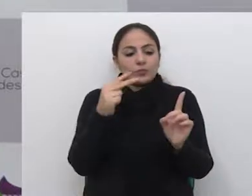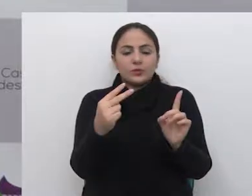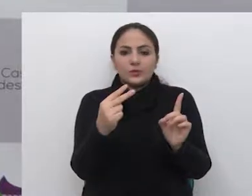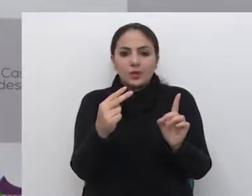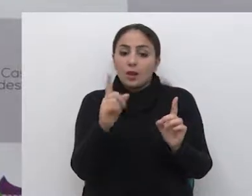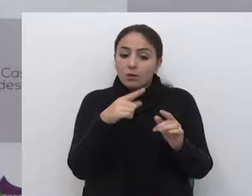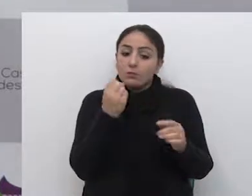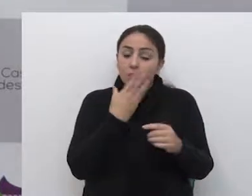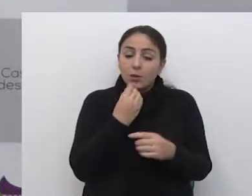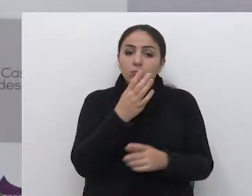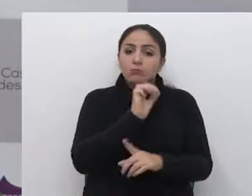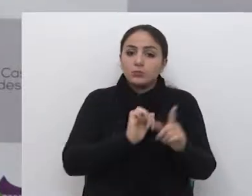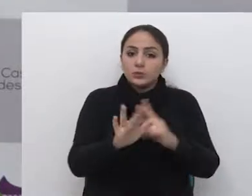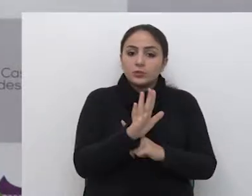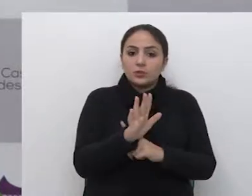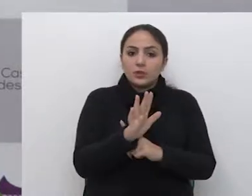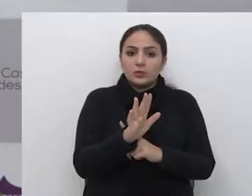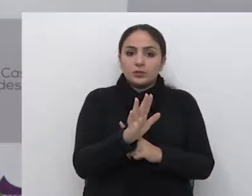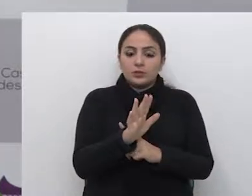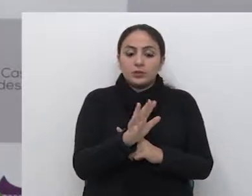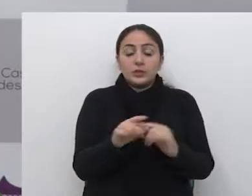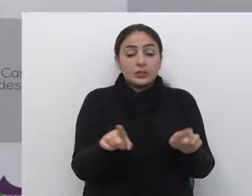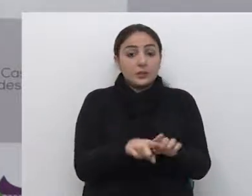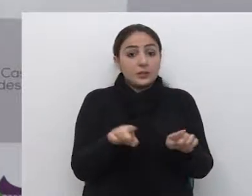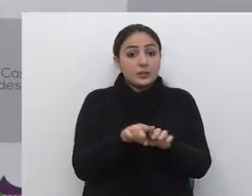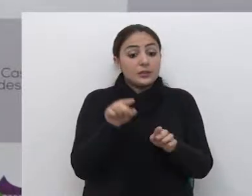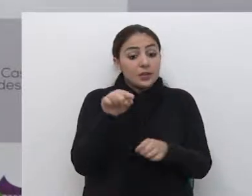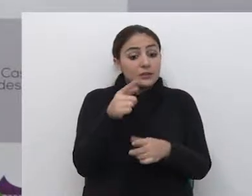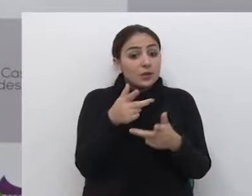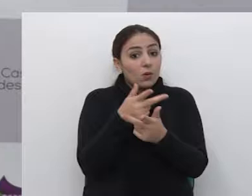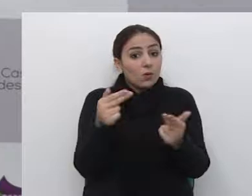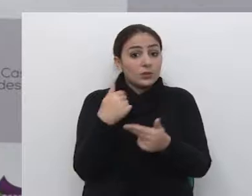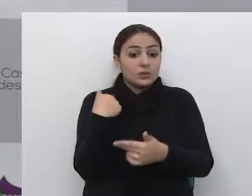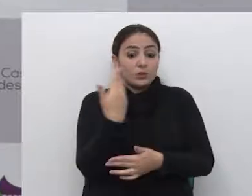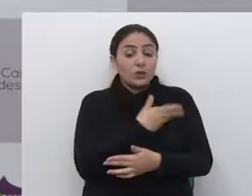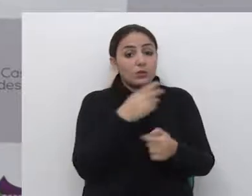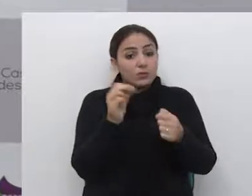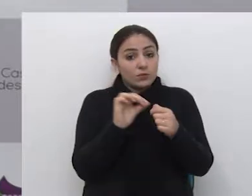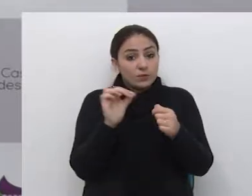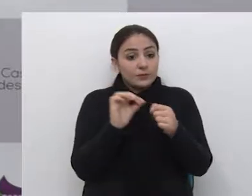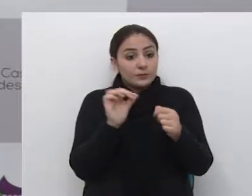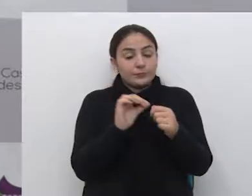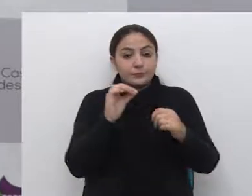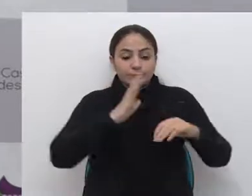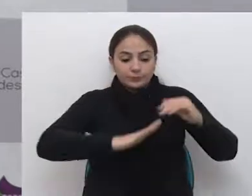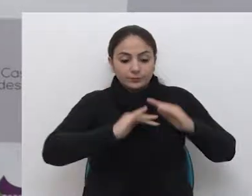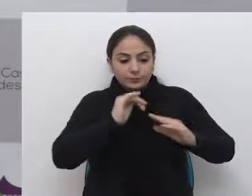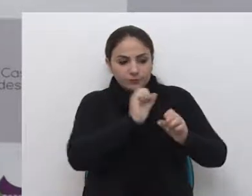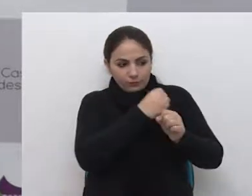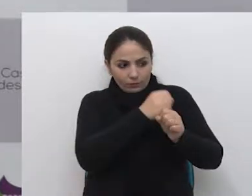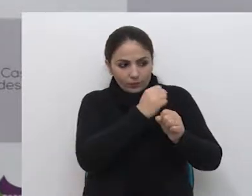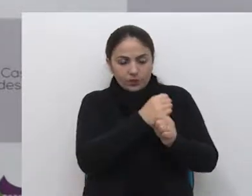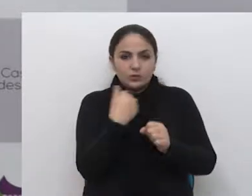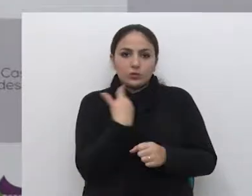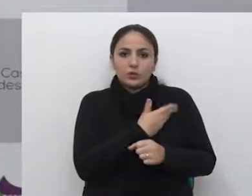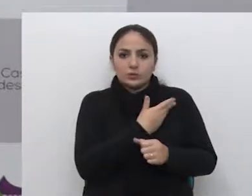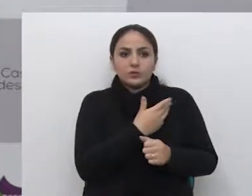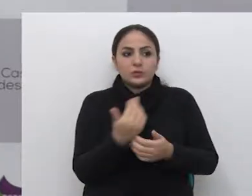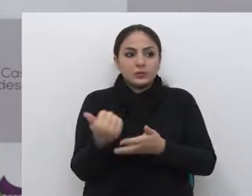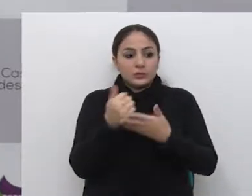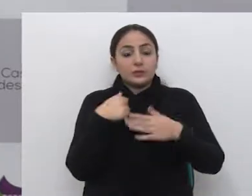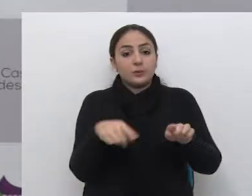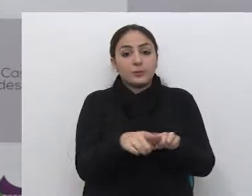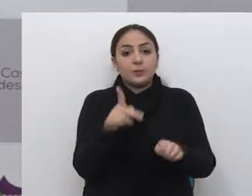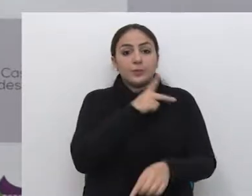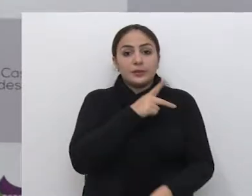pelo contrário, ela é bem inserida na sociedade e nesse ponto que nós vamos lá ser feita a construção, nós traremos